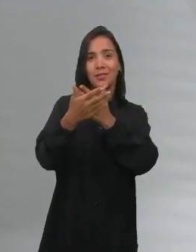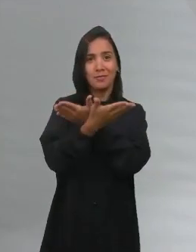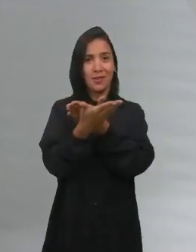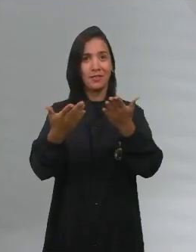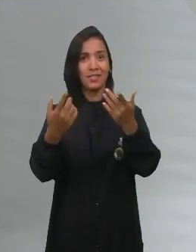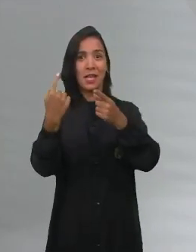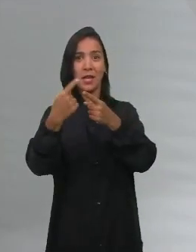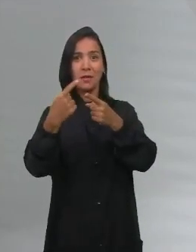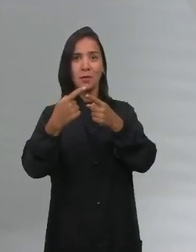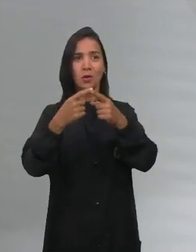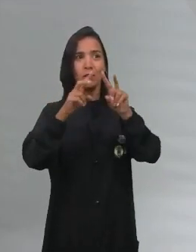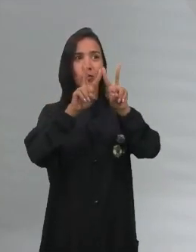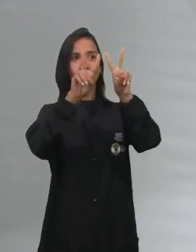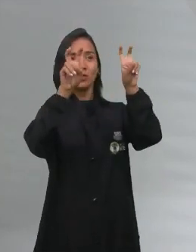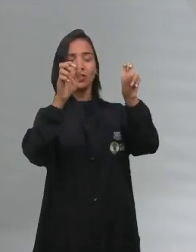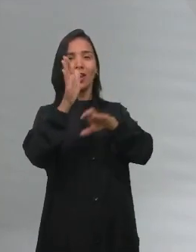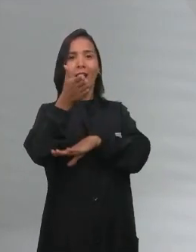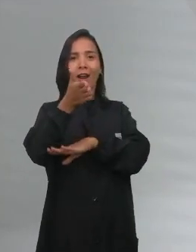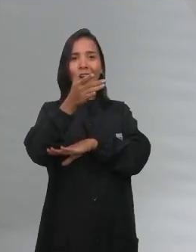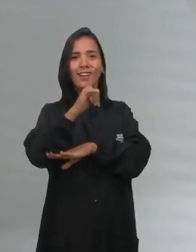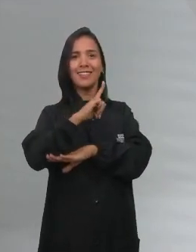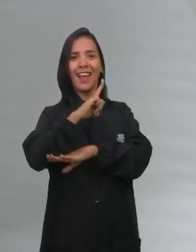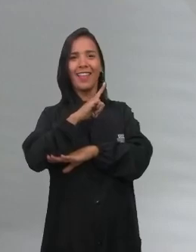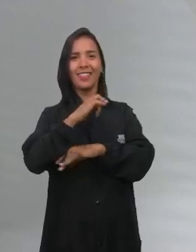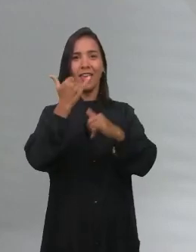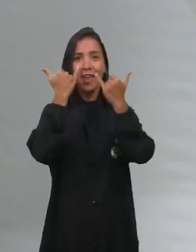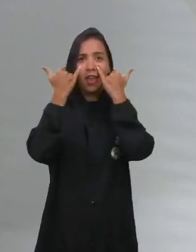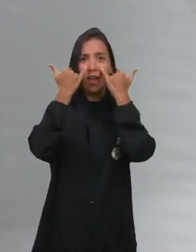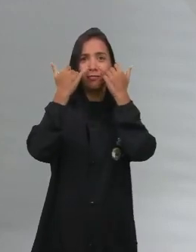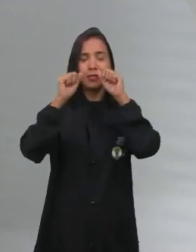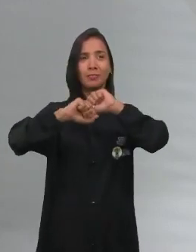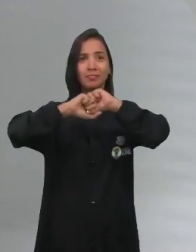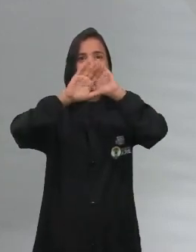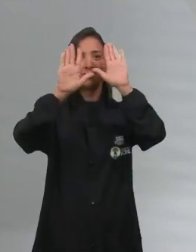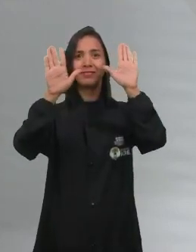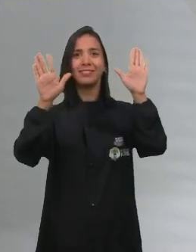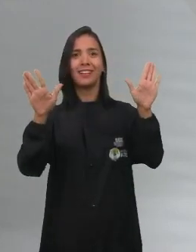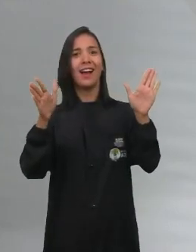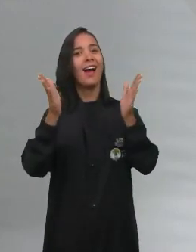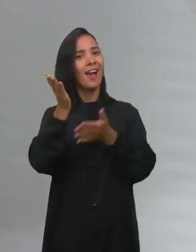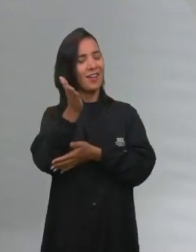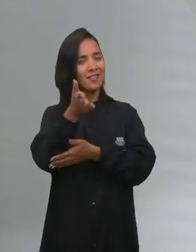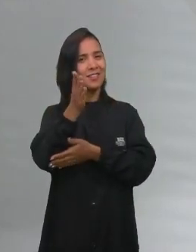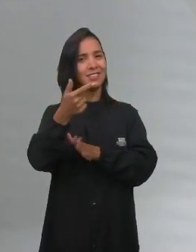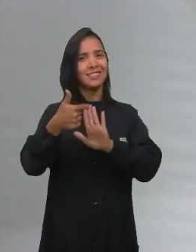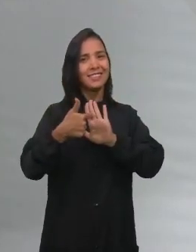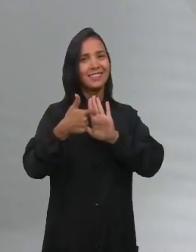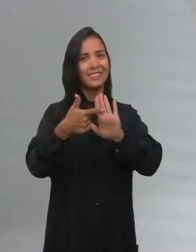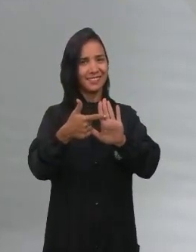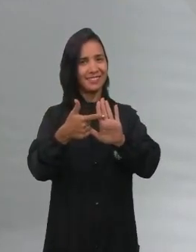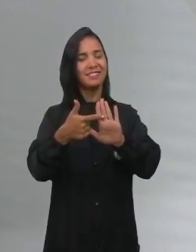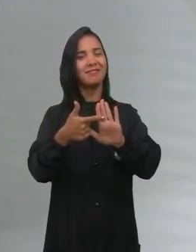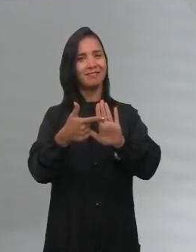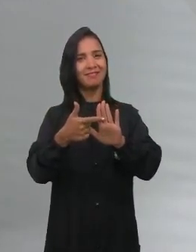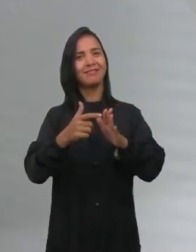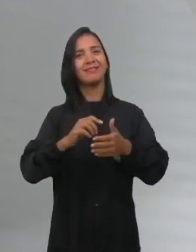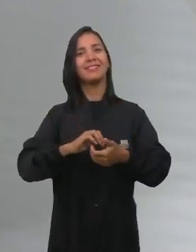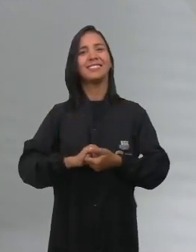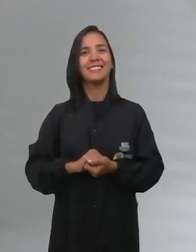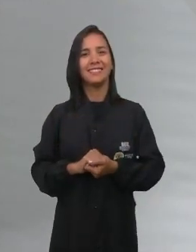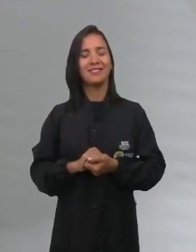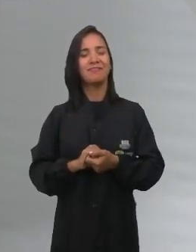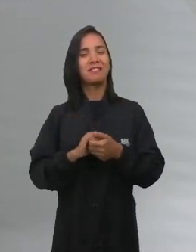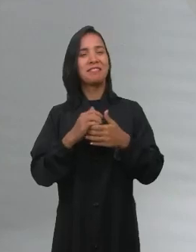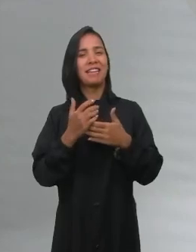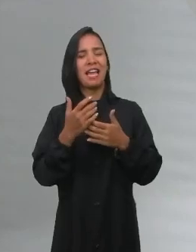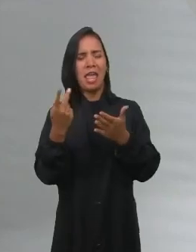algumas informações ali, elas já nos aparentam, né? Apresentam. Eita, professora, a senhora está errando até o verbo. Mentira,